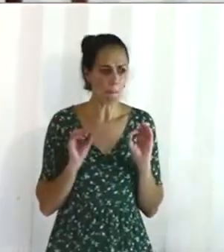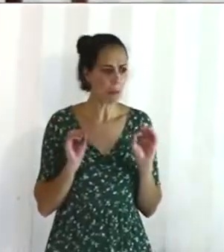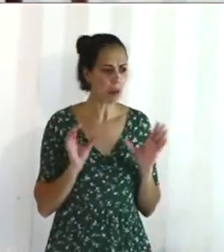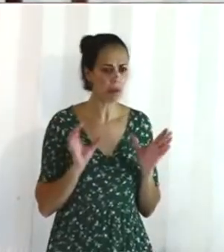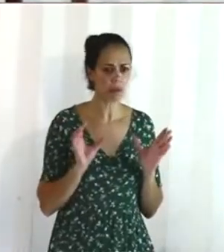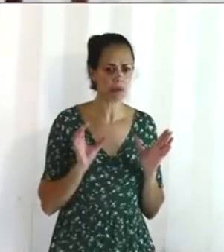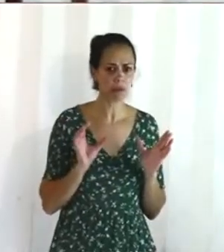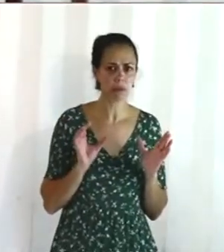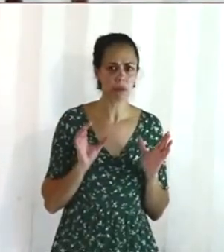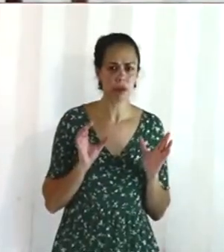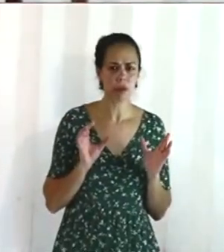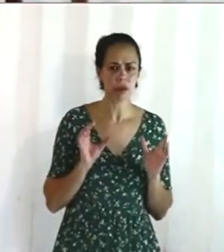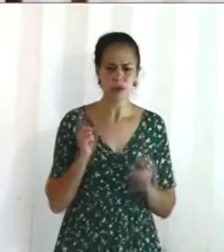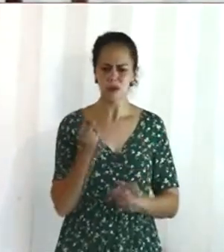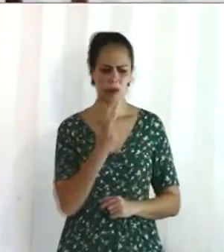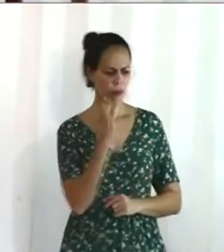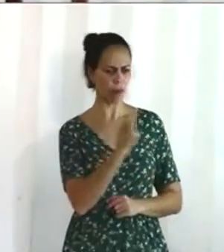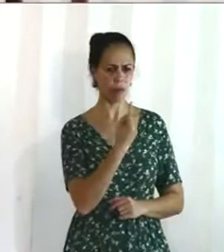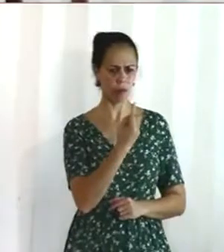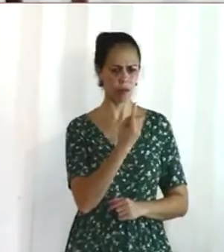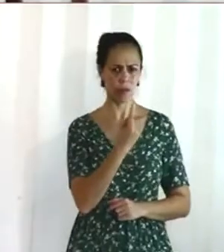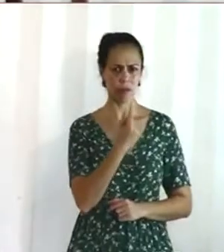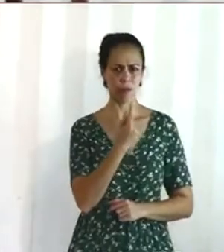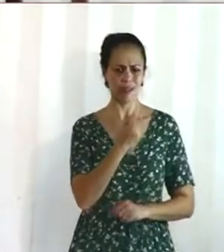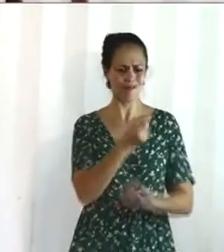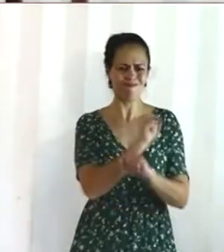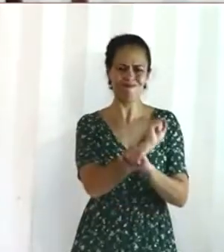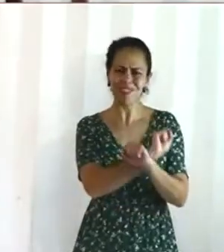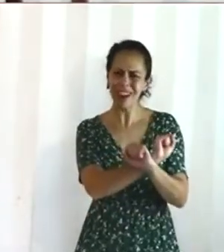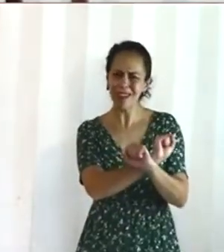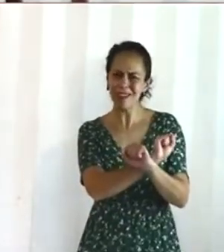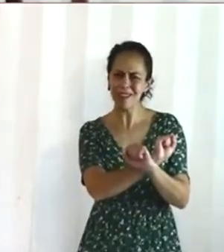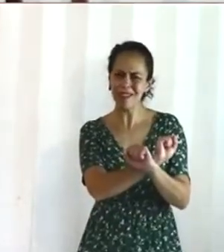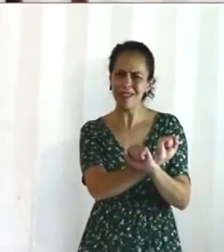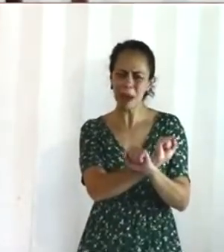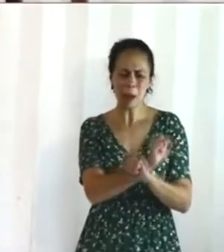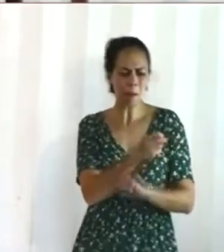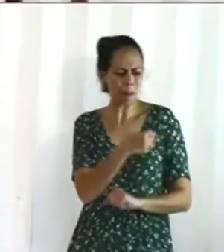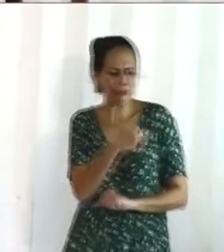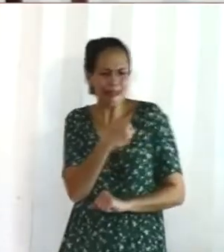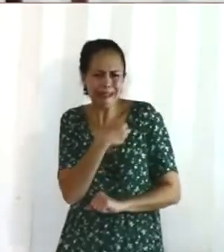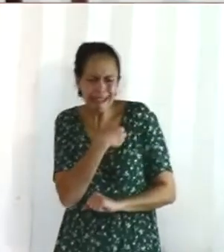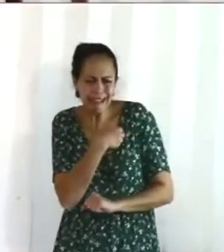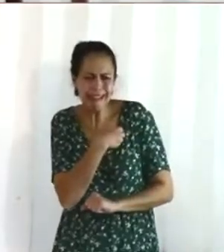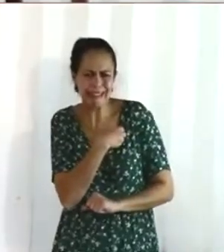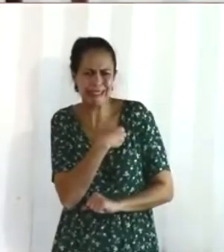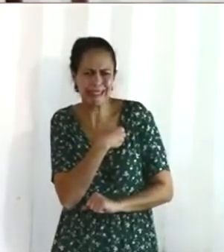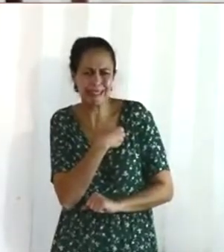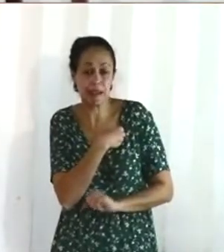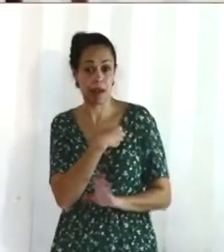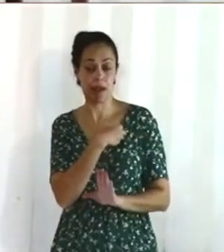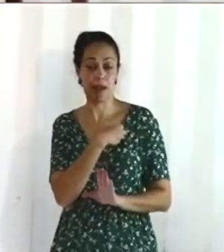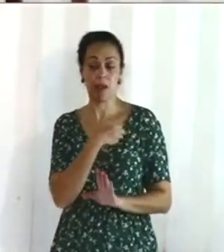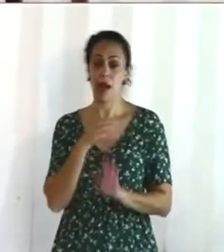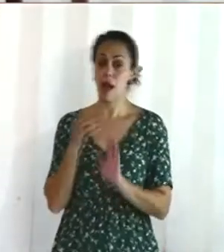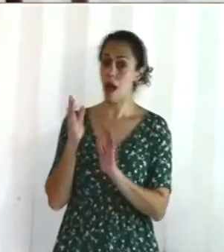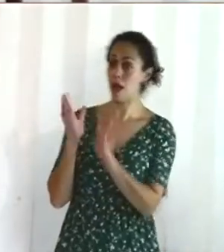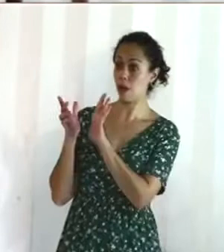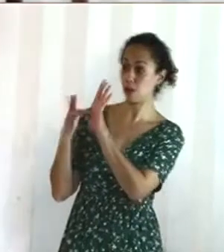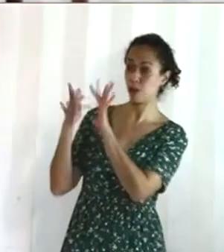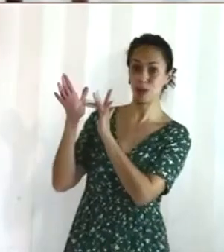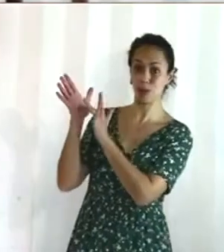a libertação, a cura dos nossos pecados. Nós recebemos agora com Cristo